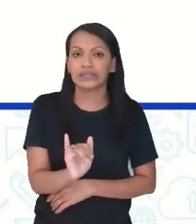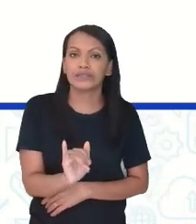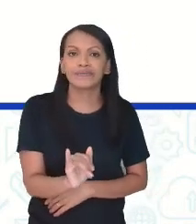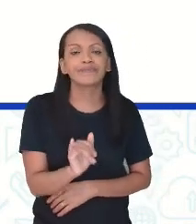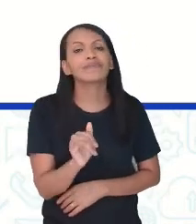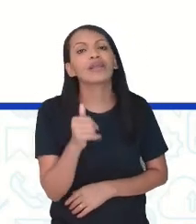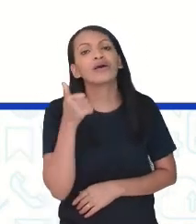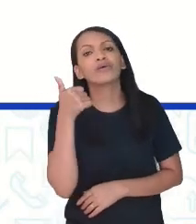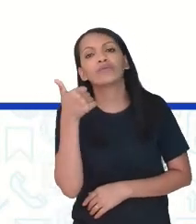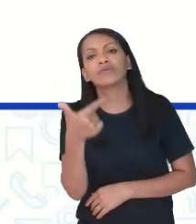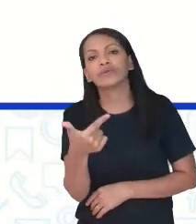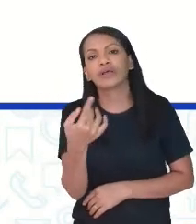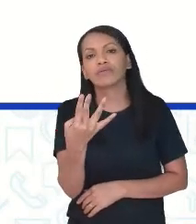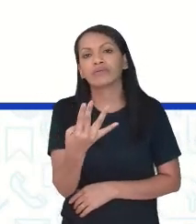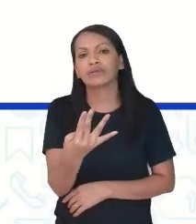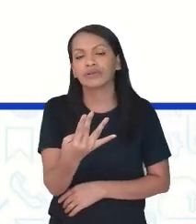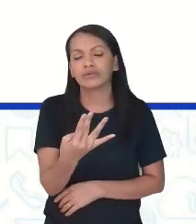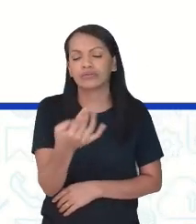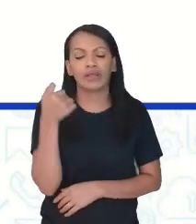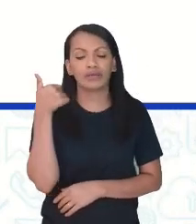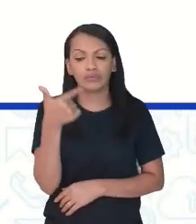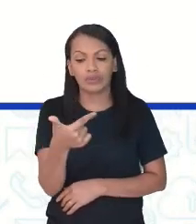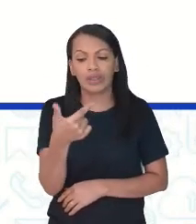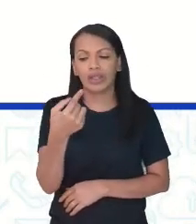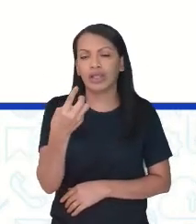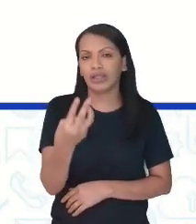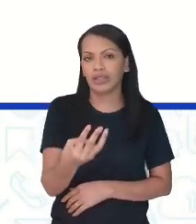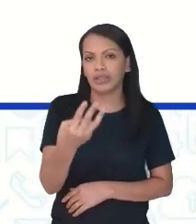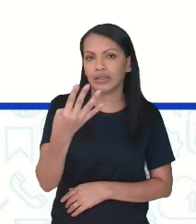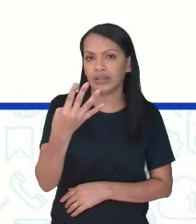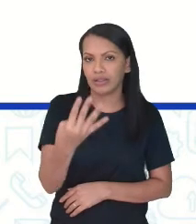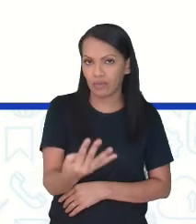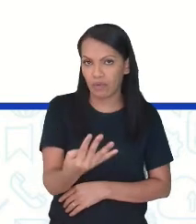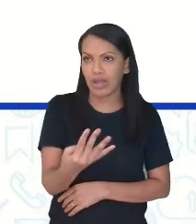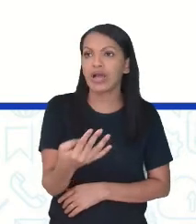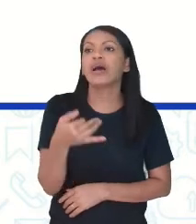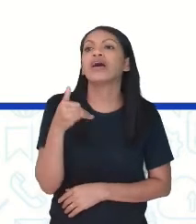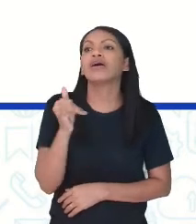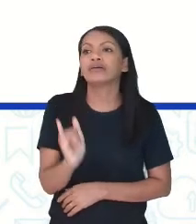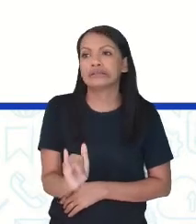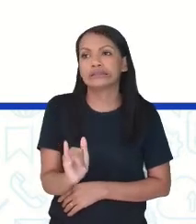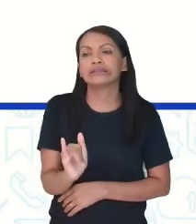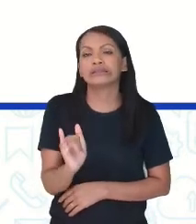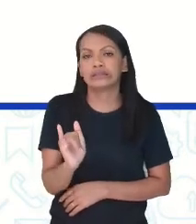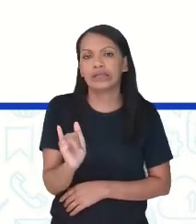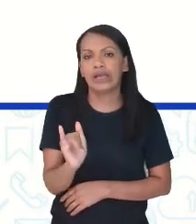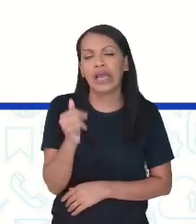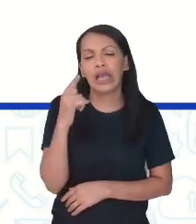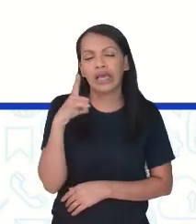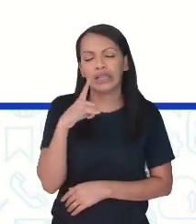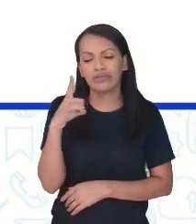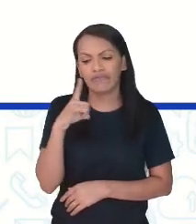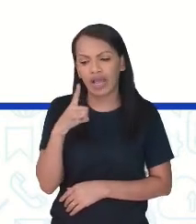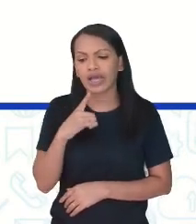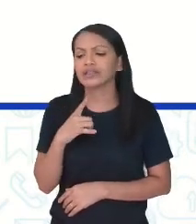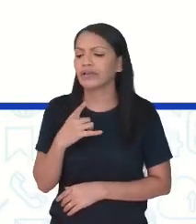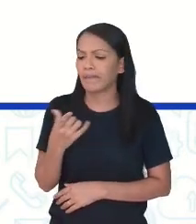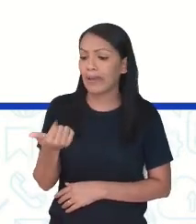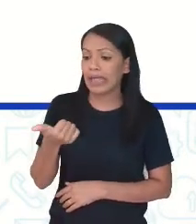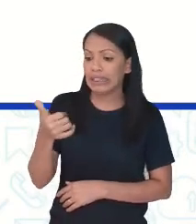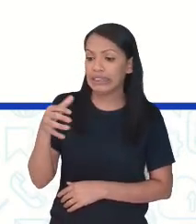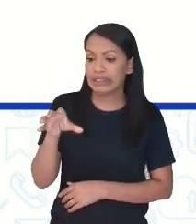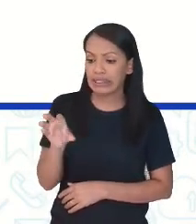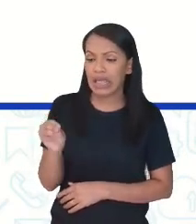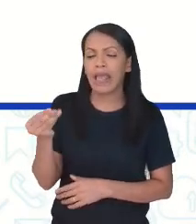234 conchinhas, ou seja, 10 conchinhas a mais, aí ou